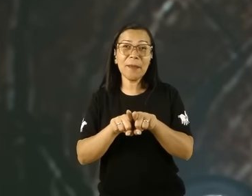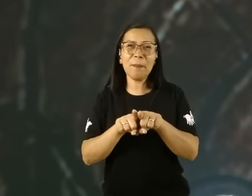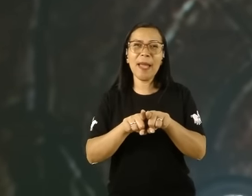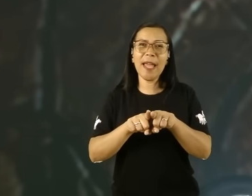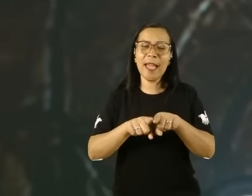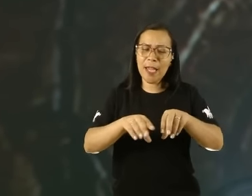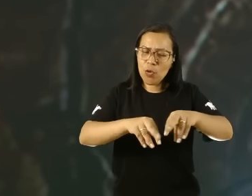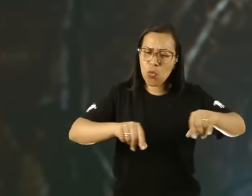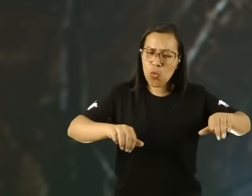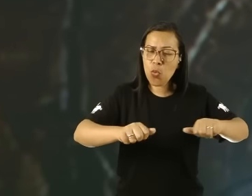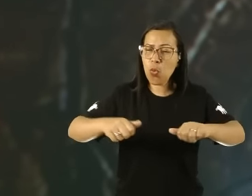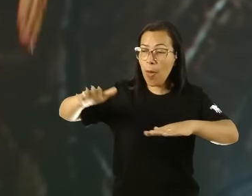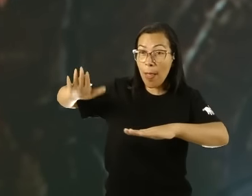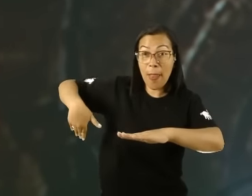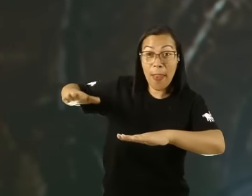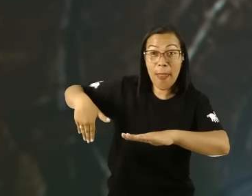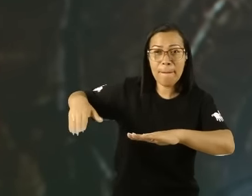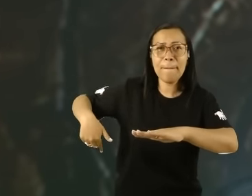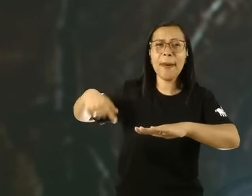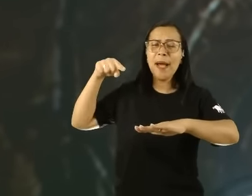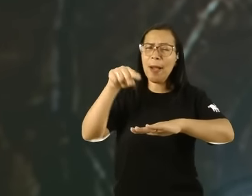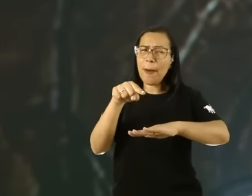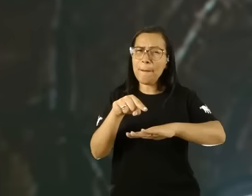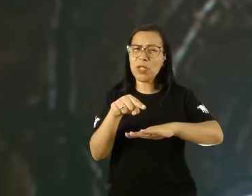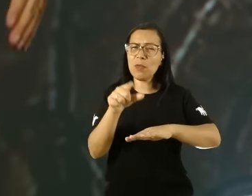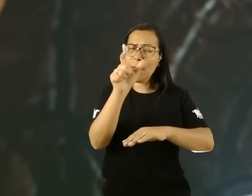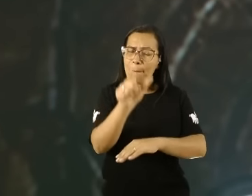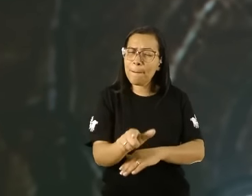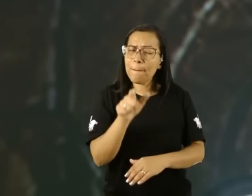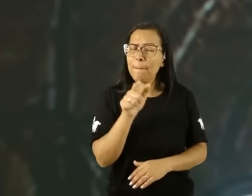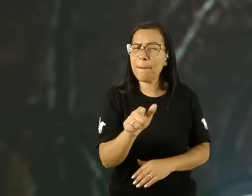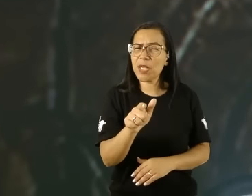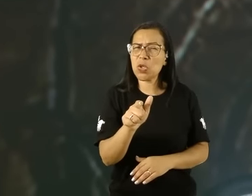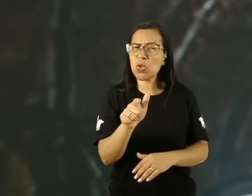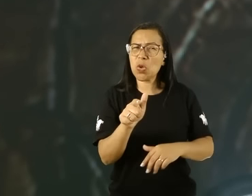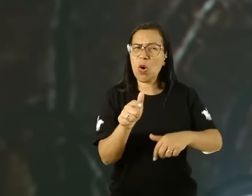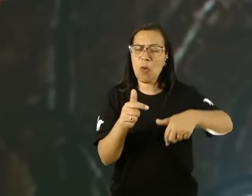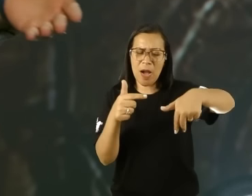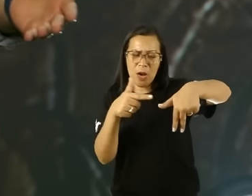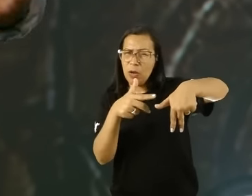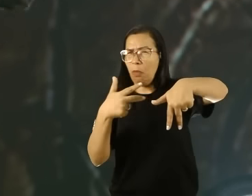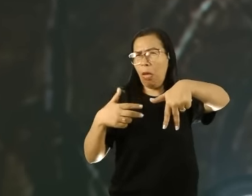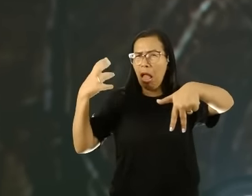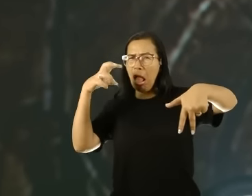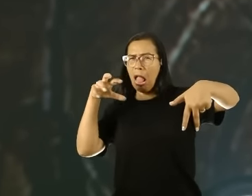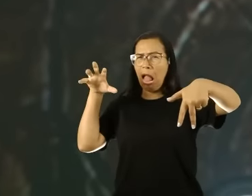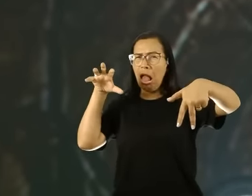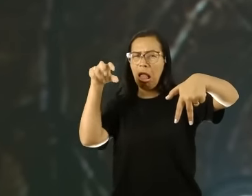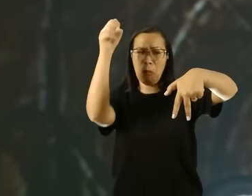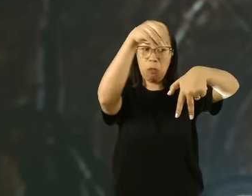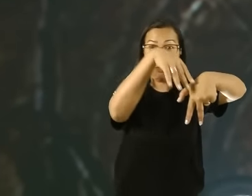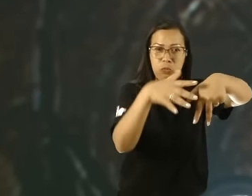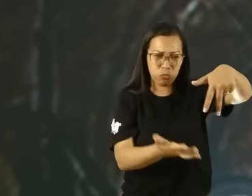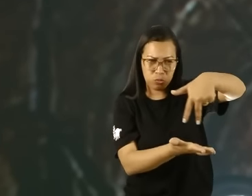que se cortava, que colocavam ele na cela, ele não ficava, que morava em sepulturas, e Jesus simplesmente liberta aquele homem. Eles viram